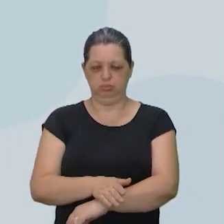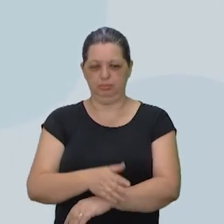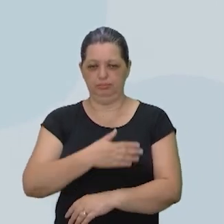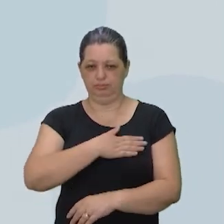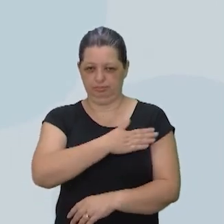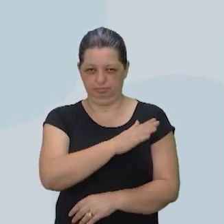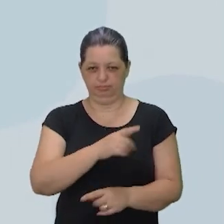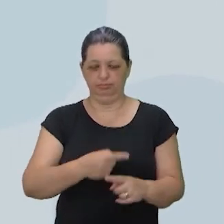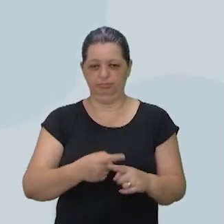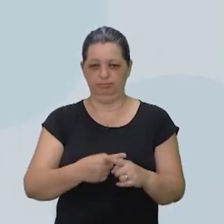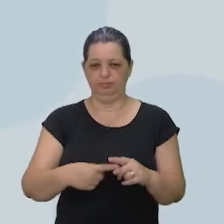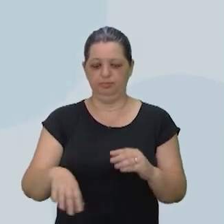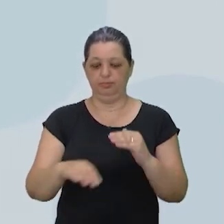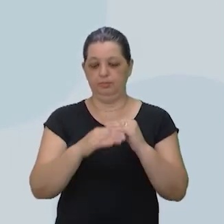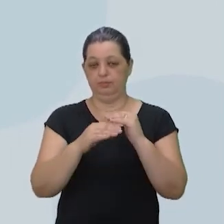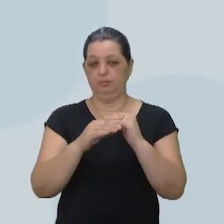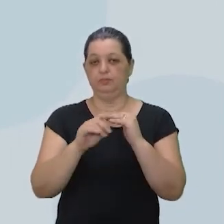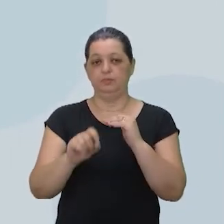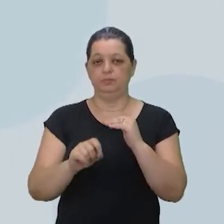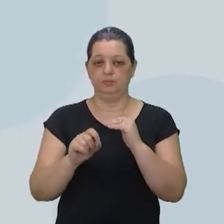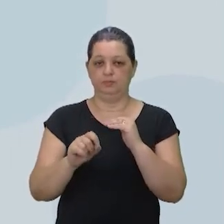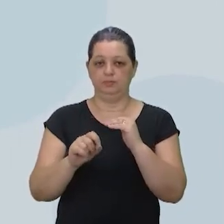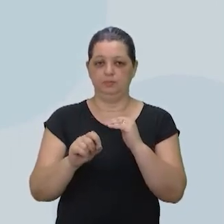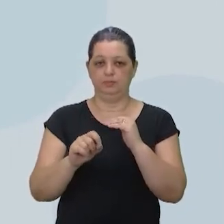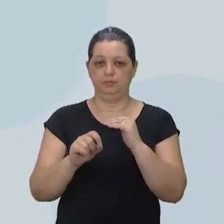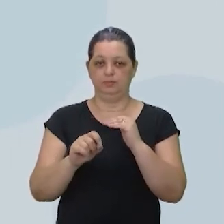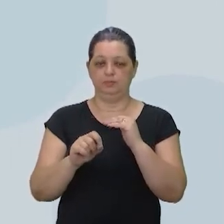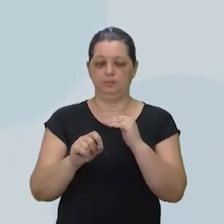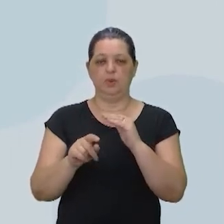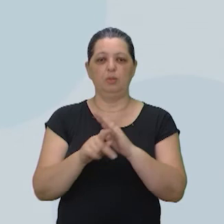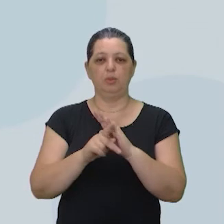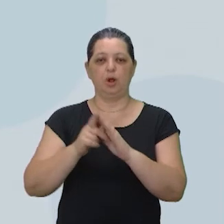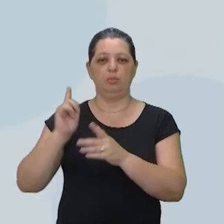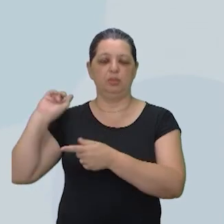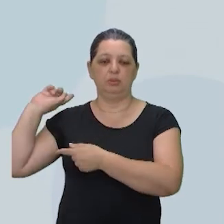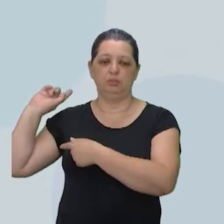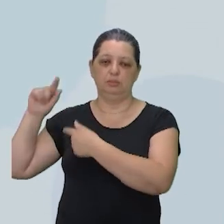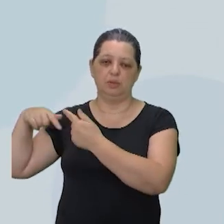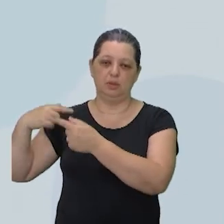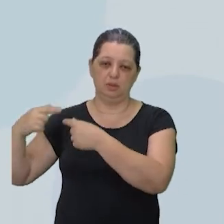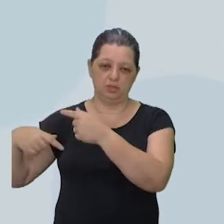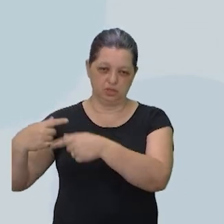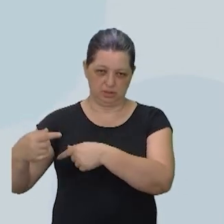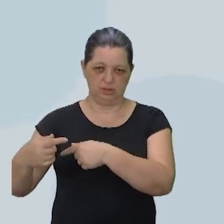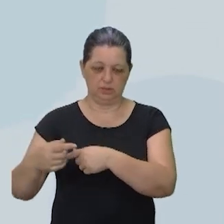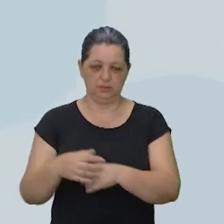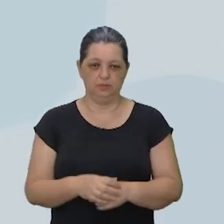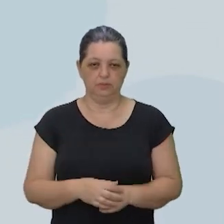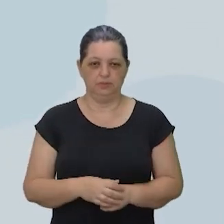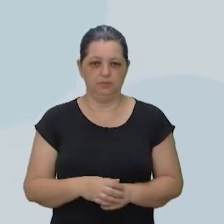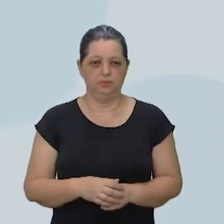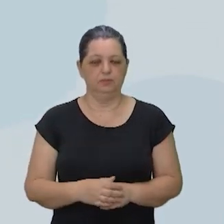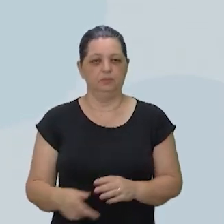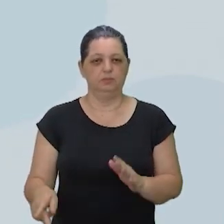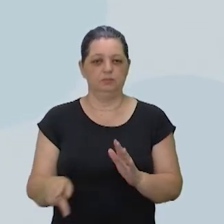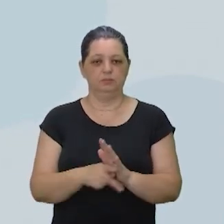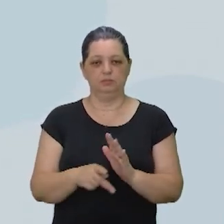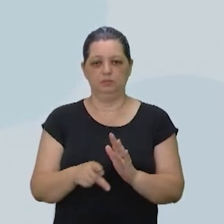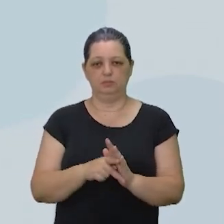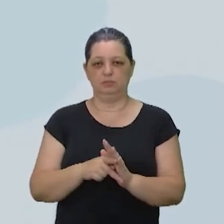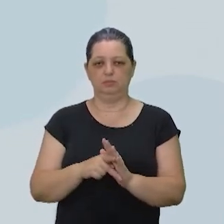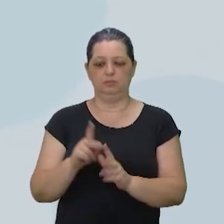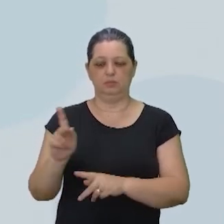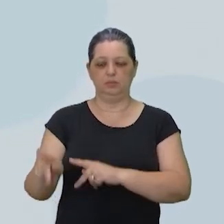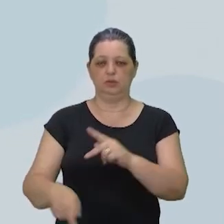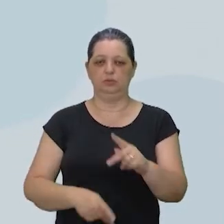o parâmetro deles é baseado na origem, é uma origem nobiliárquica, pertencente à nobreza